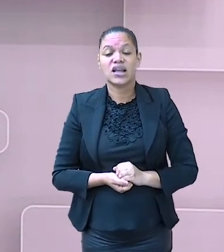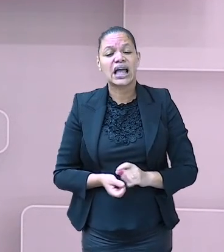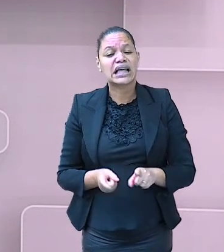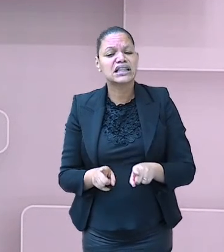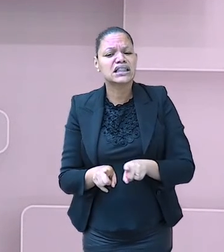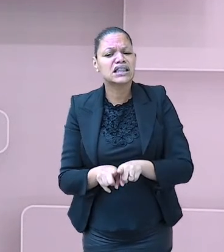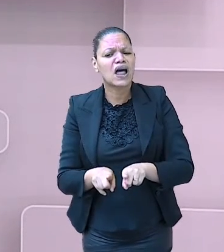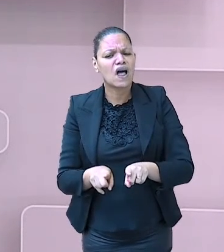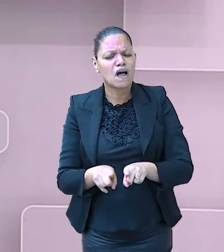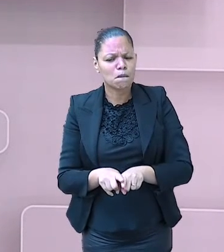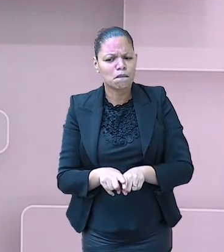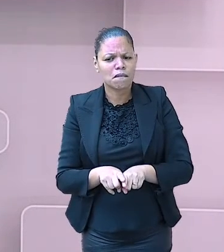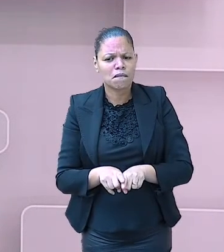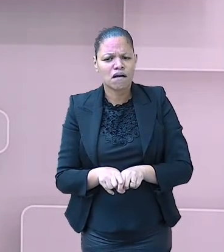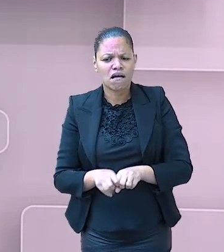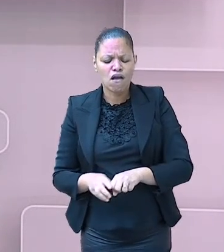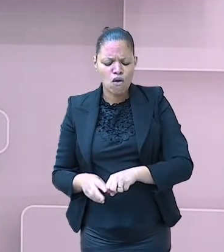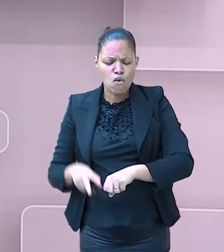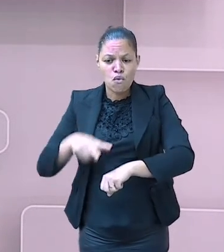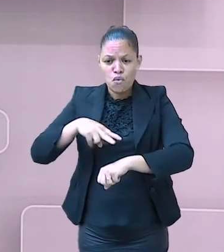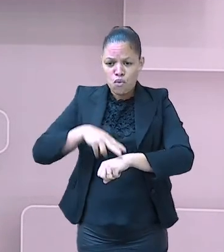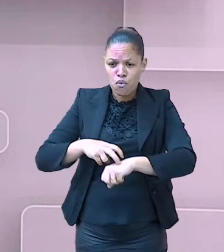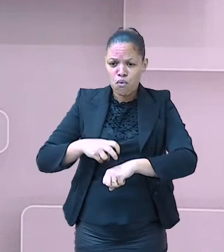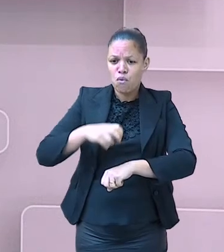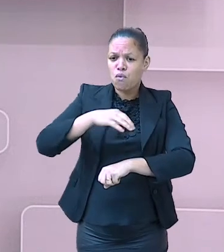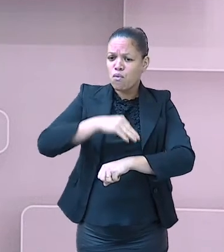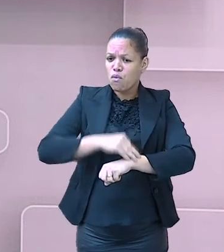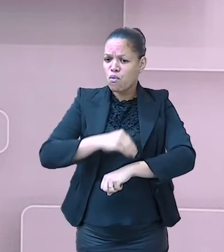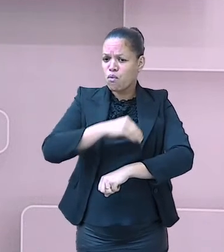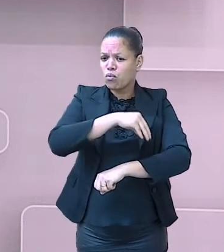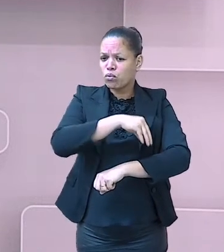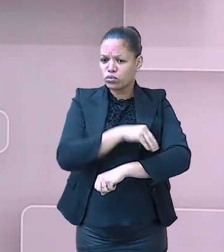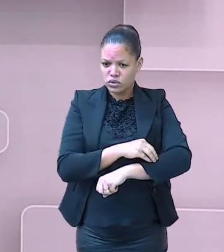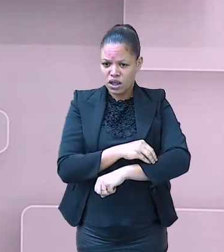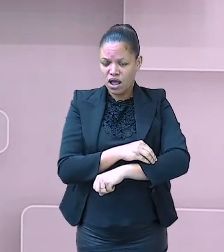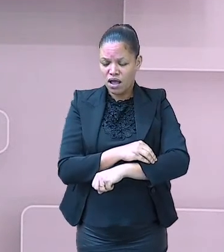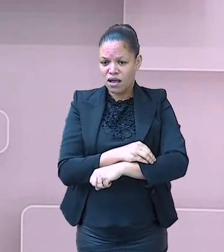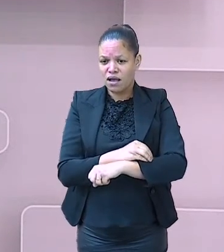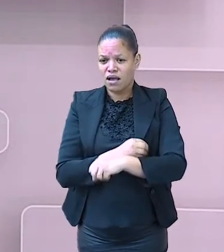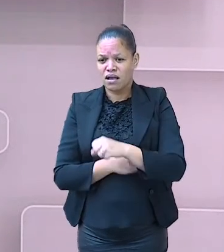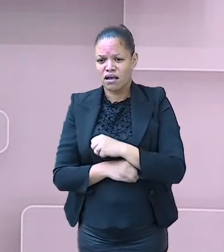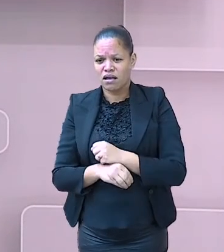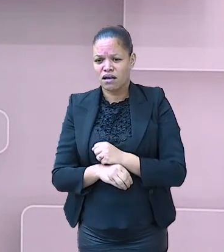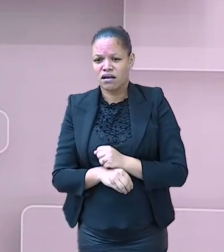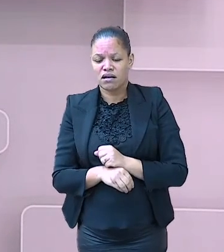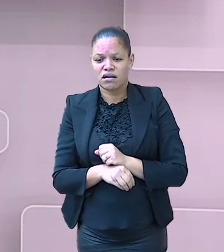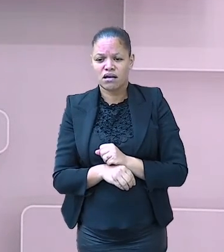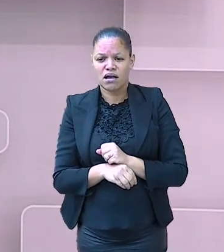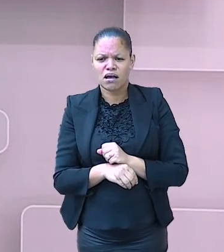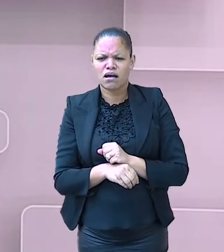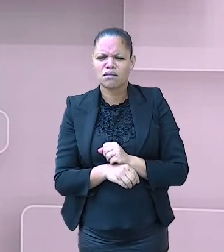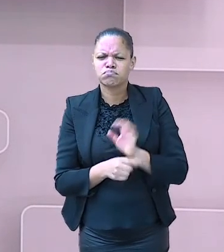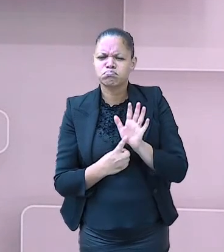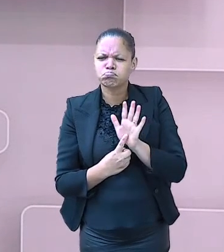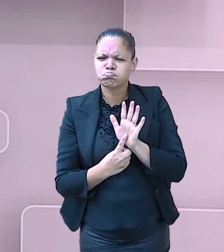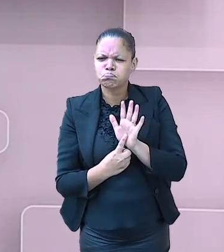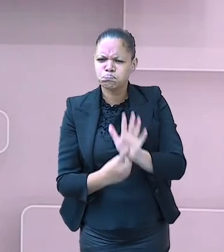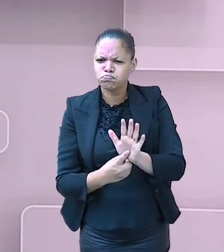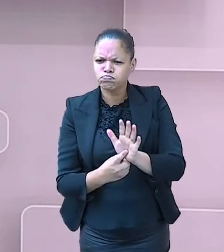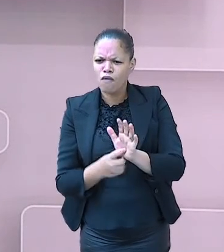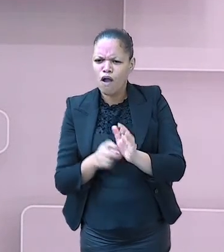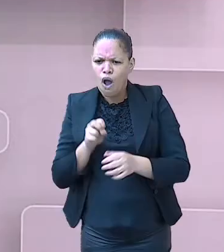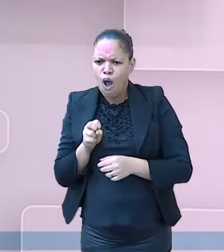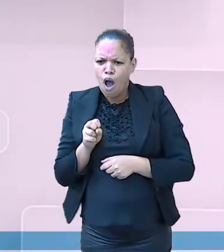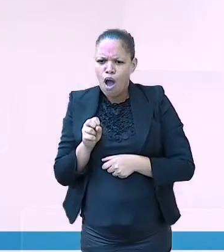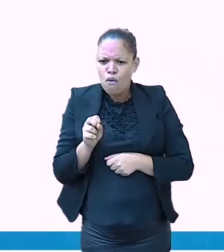tem medo do sapo porque acha que o sapo solta veneno. O sapo sim tem uma glândula de